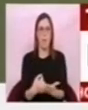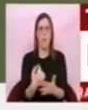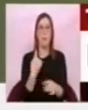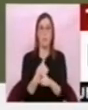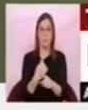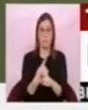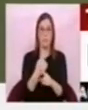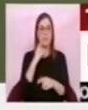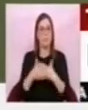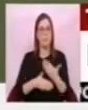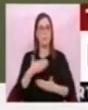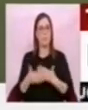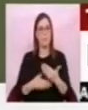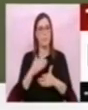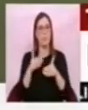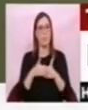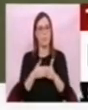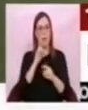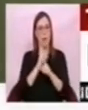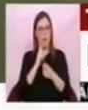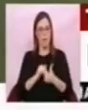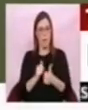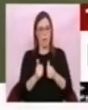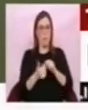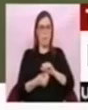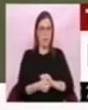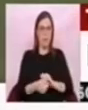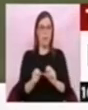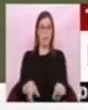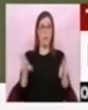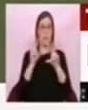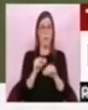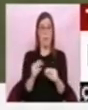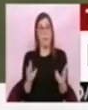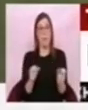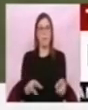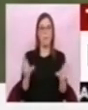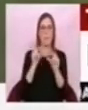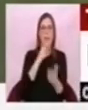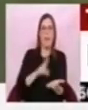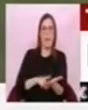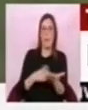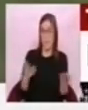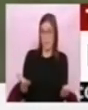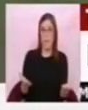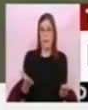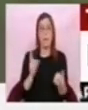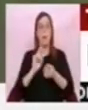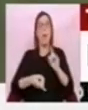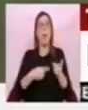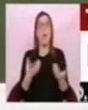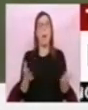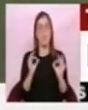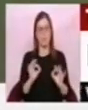também continuar a fazer esse processo de readaptação a esta, a uma nova realidade. Aquilo que